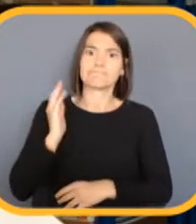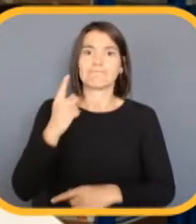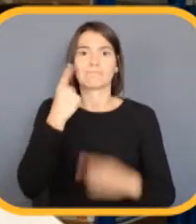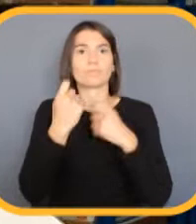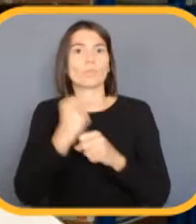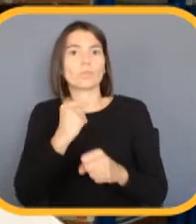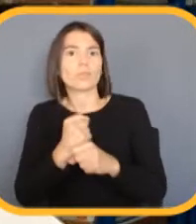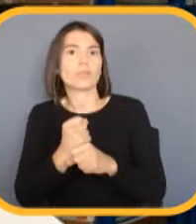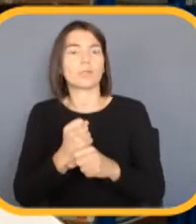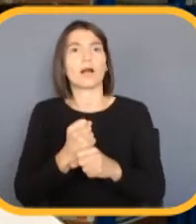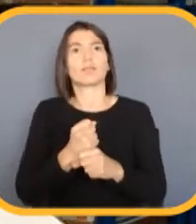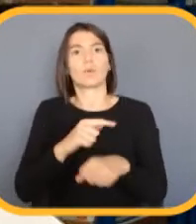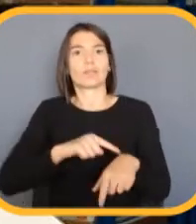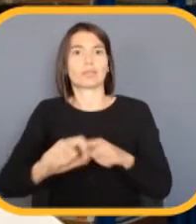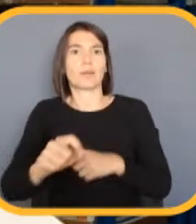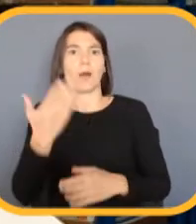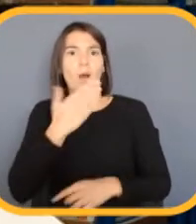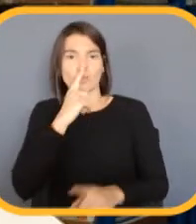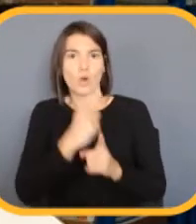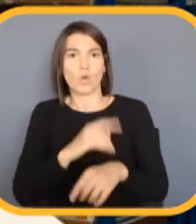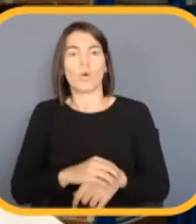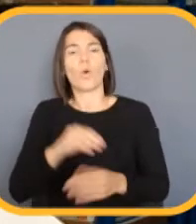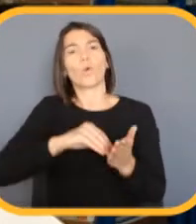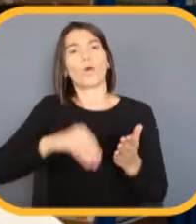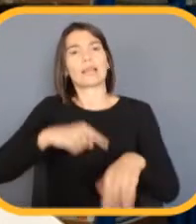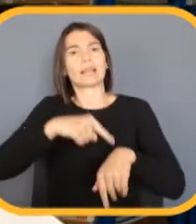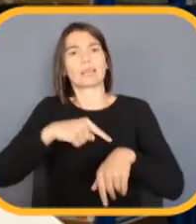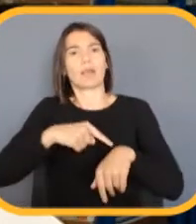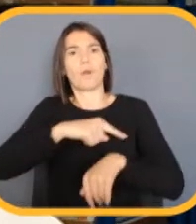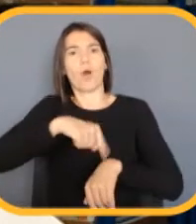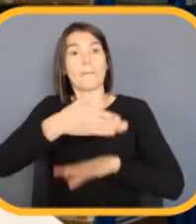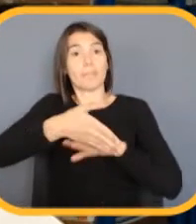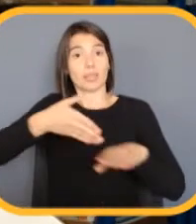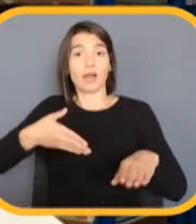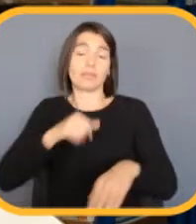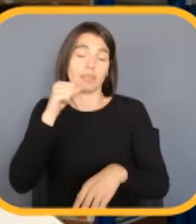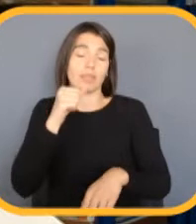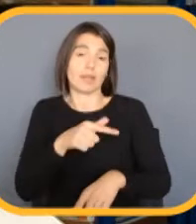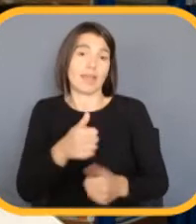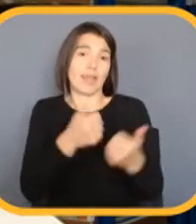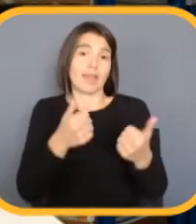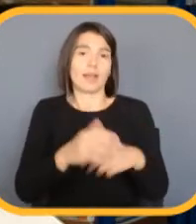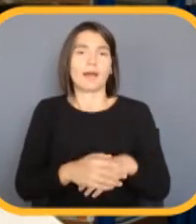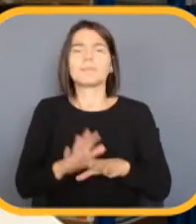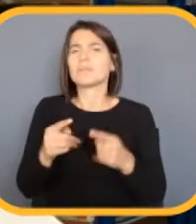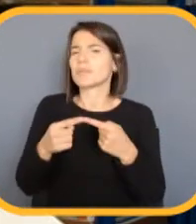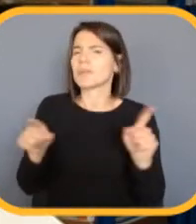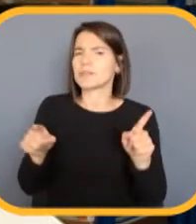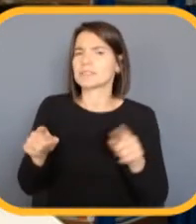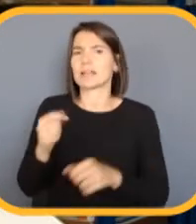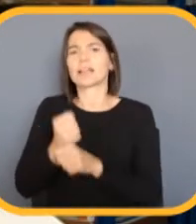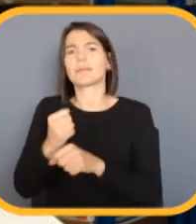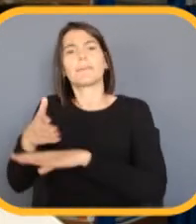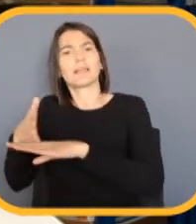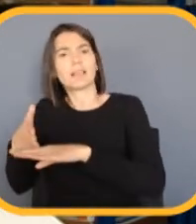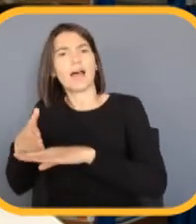a procurar um emprego em período de aulas. Os contratos a part-time costumam ser a solução. Mas afinal, qual é a diferença